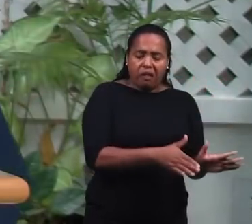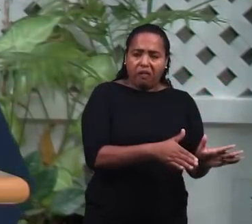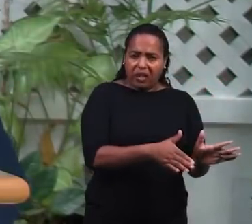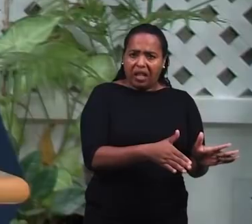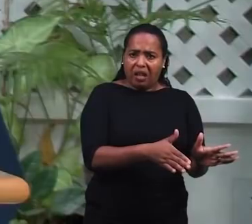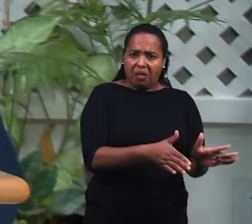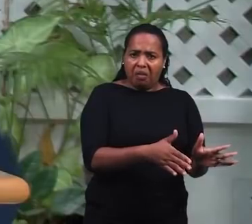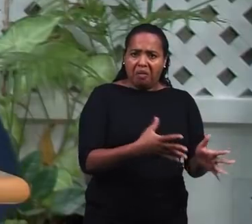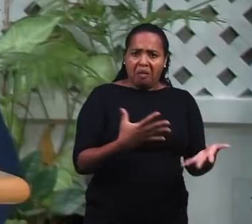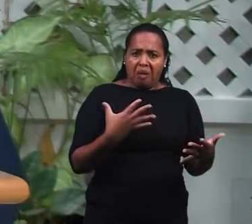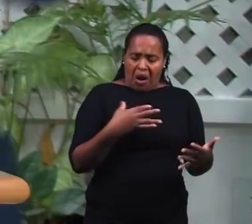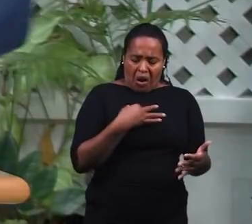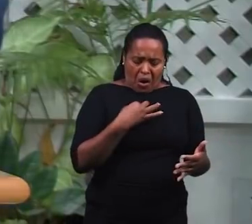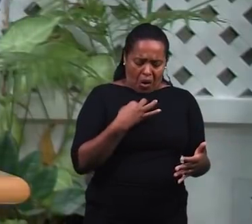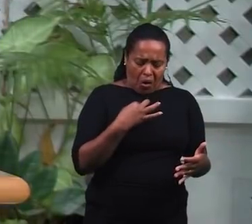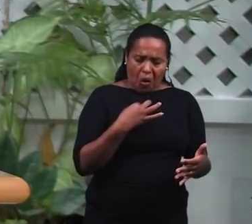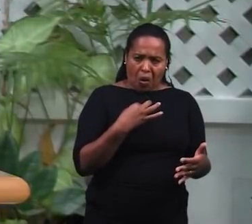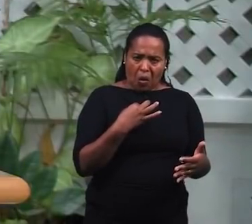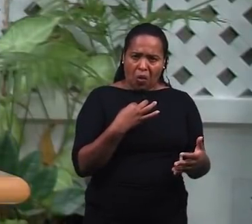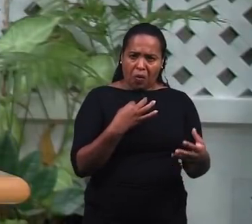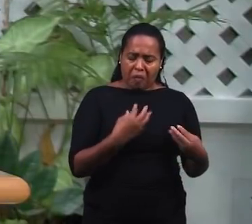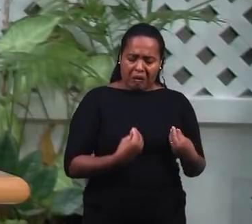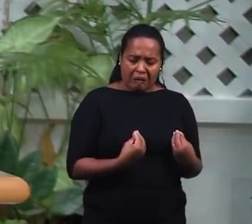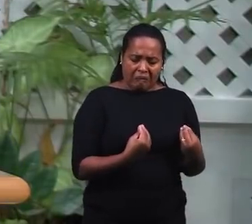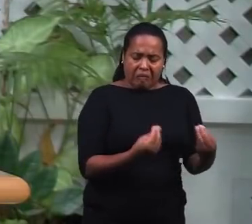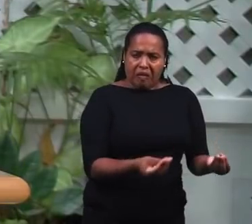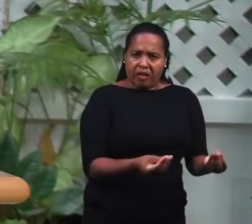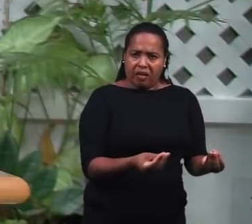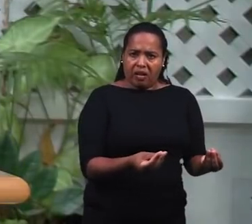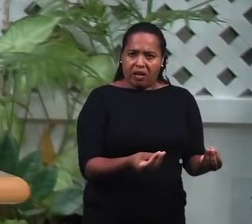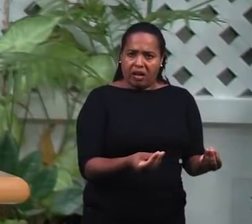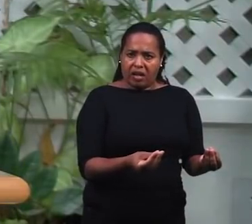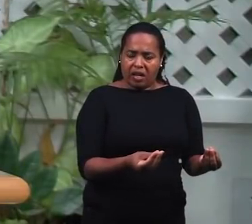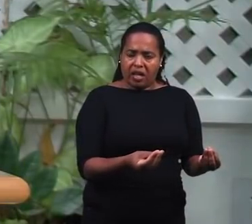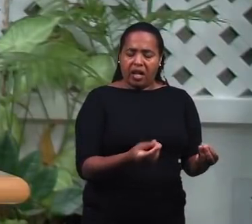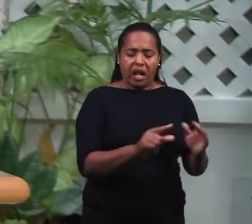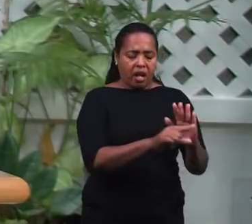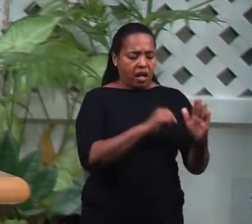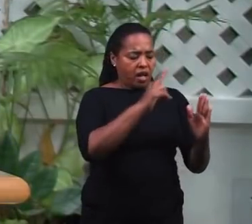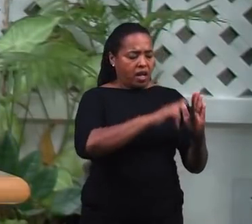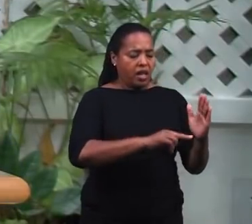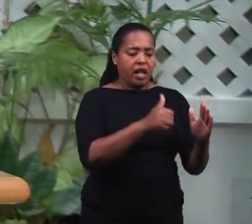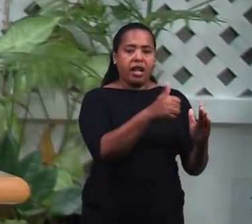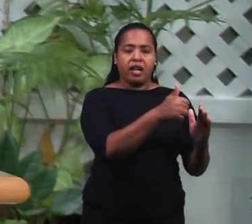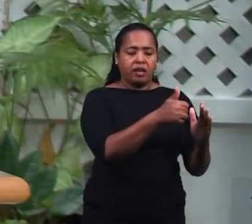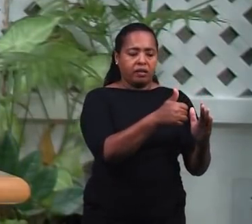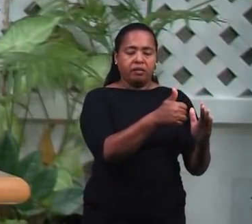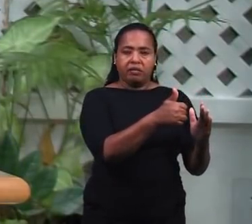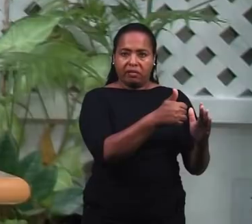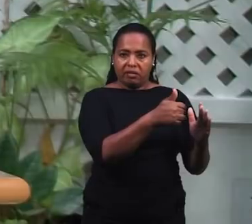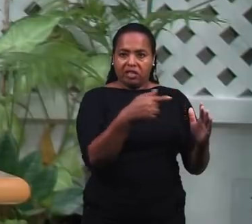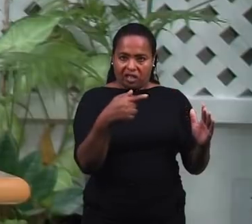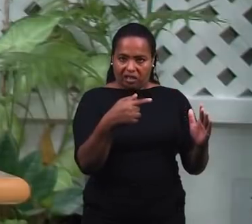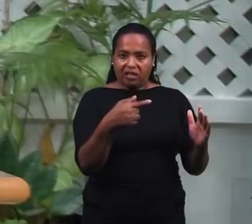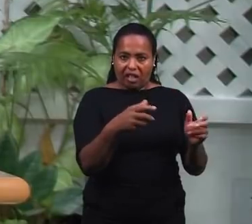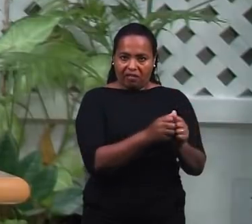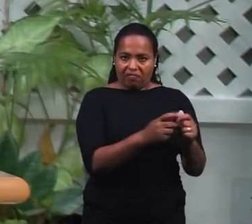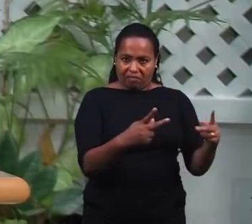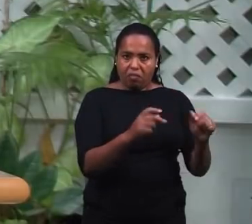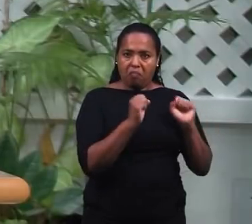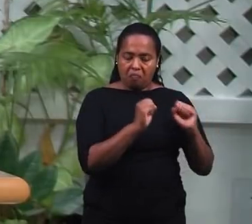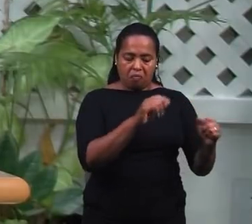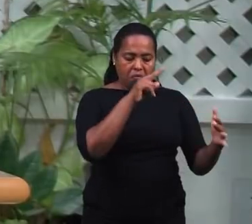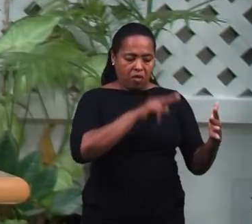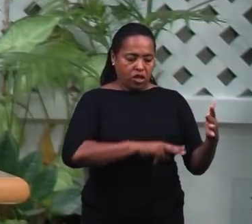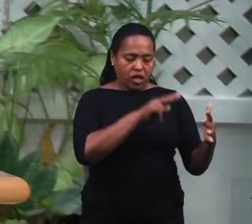igreja que se veste com a roupa dada aqui, pode ler 17 de Apocalipse, pode ler depois.